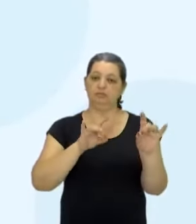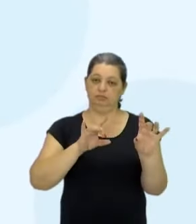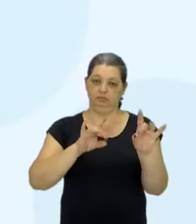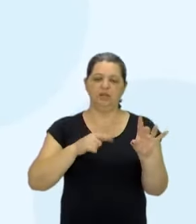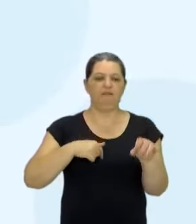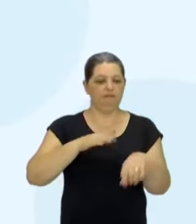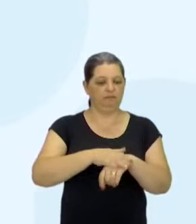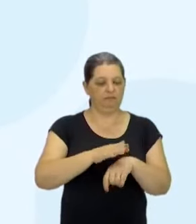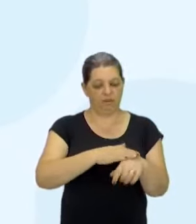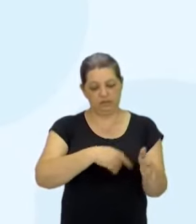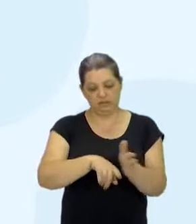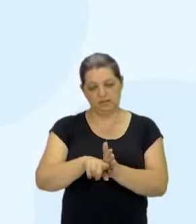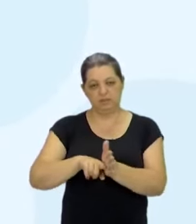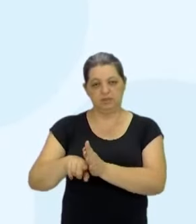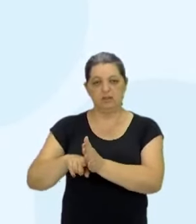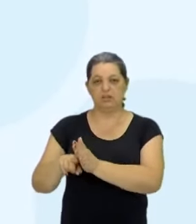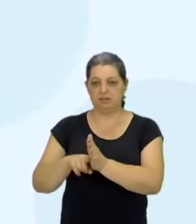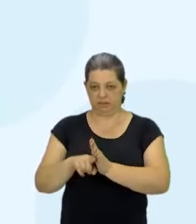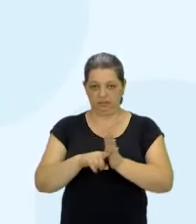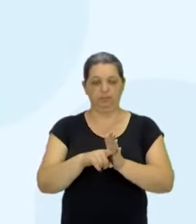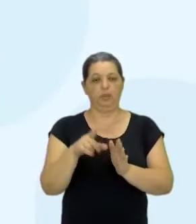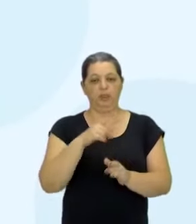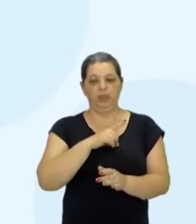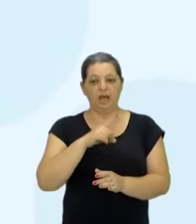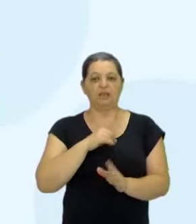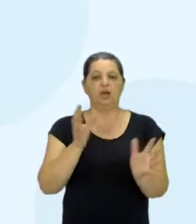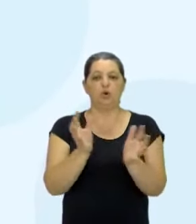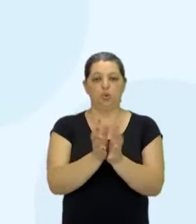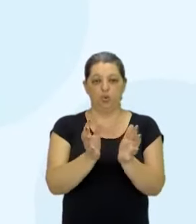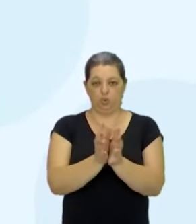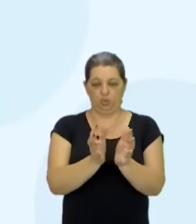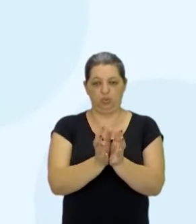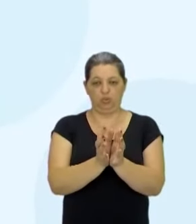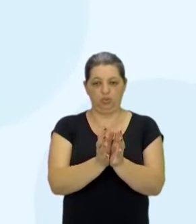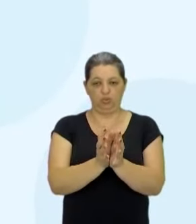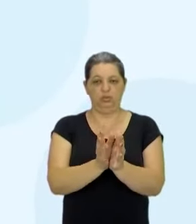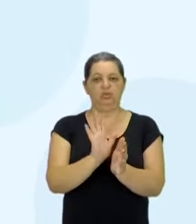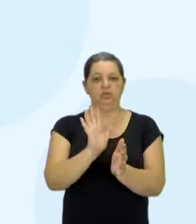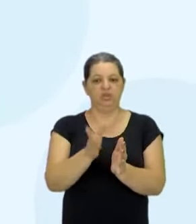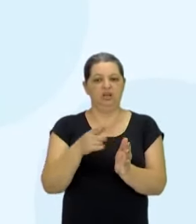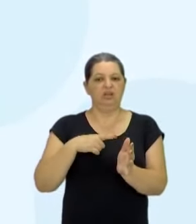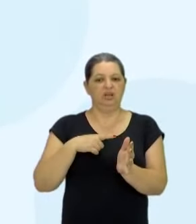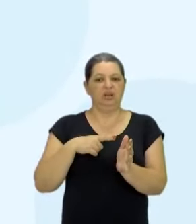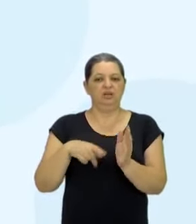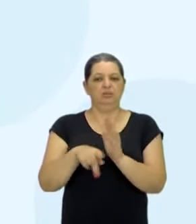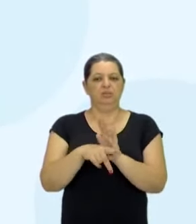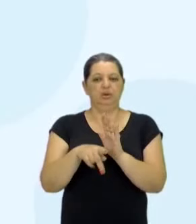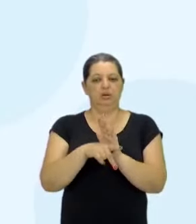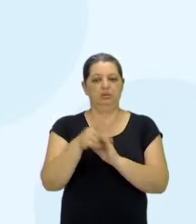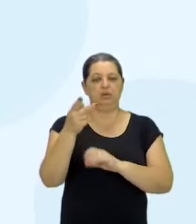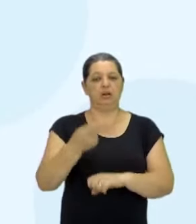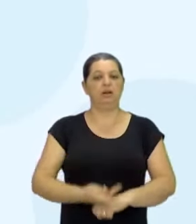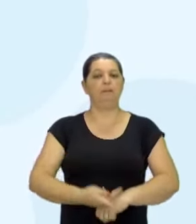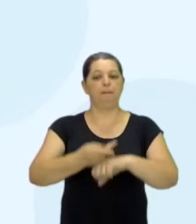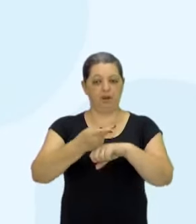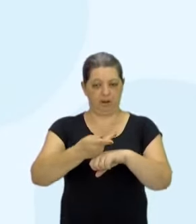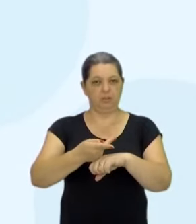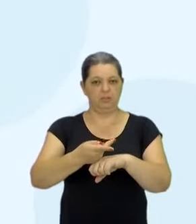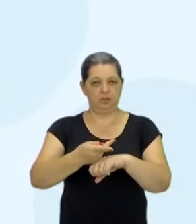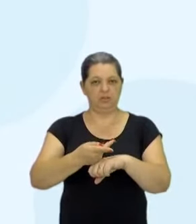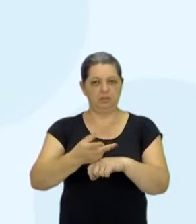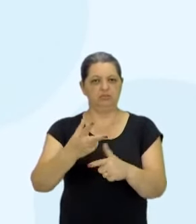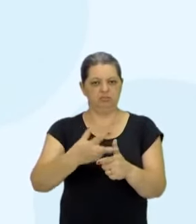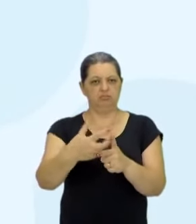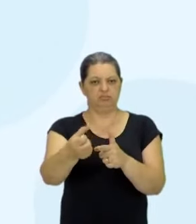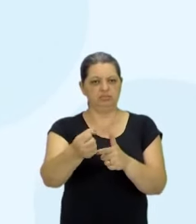a pesquisa sobre ela. Eu tenho aqui, ó, até os prêmios que ela ganhou, né? Ela ganhou um